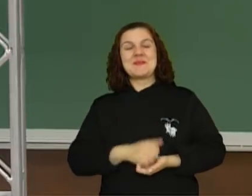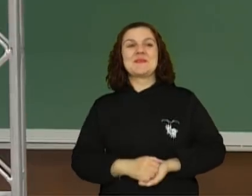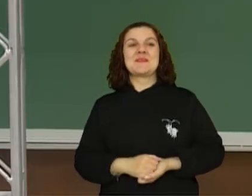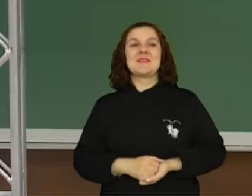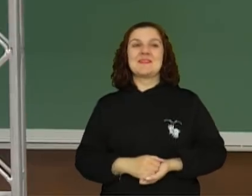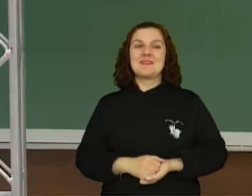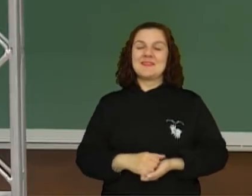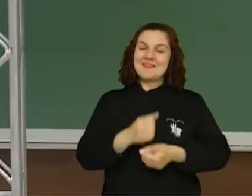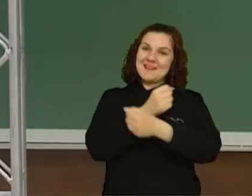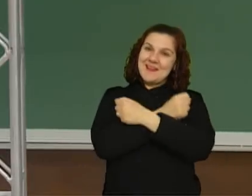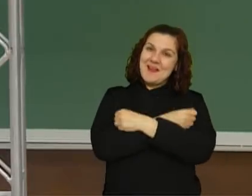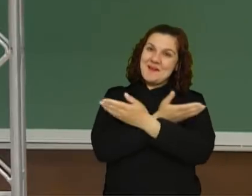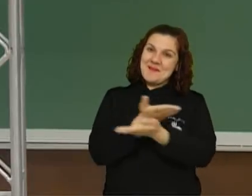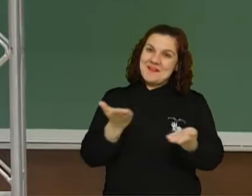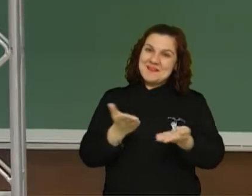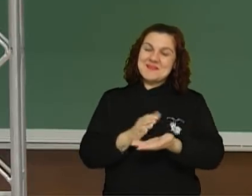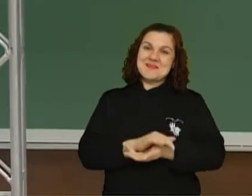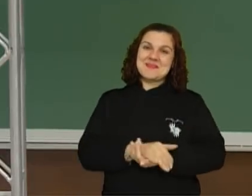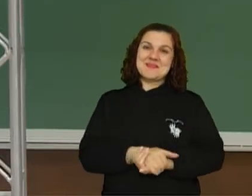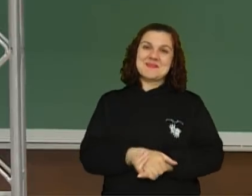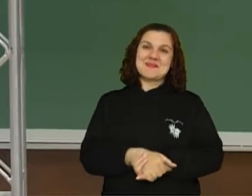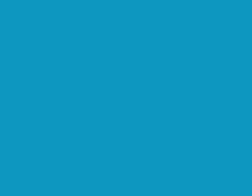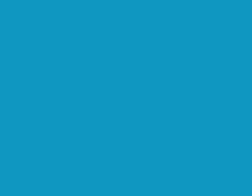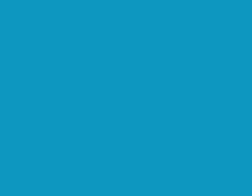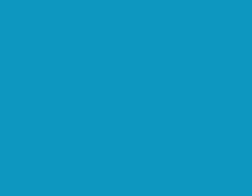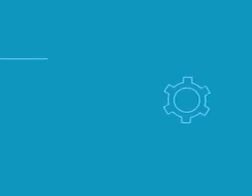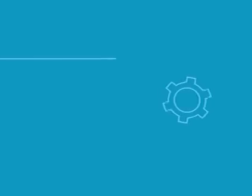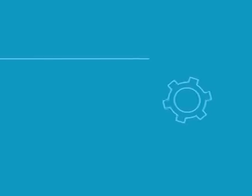pessoal. Abraços!